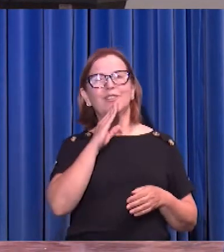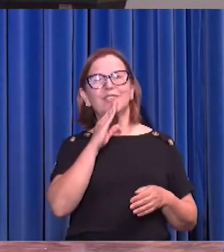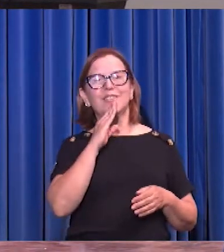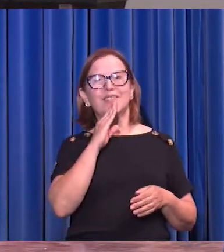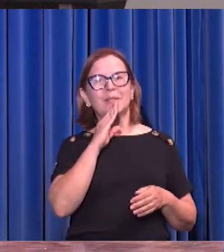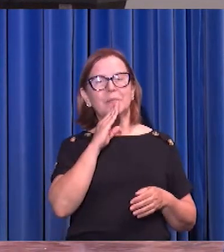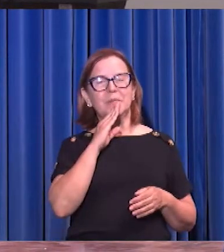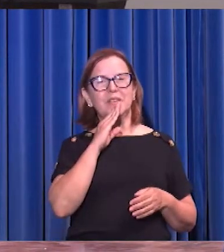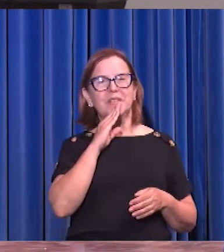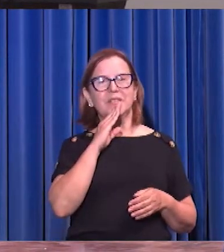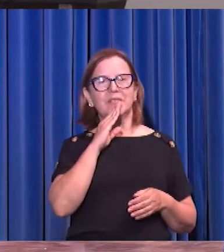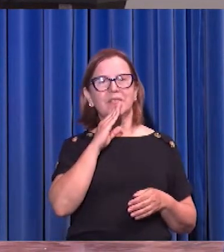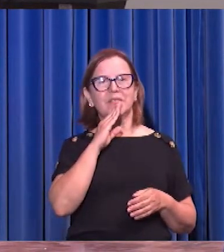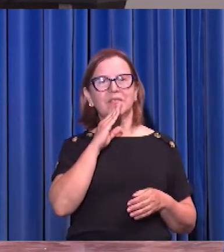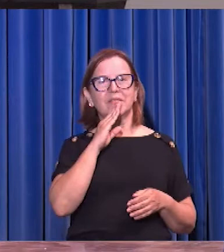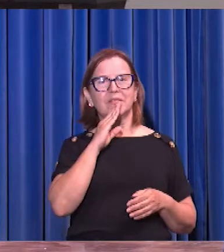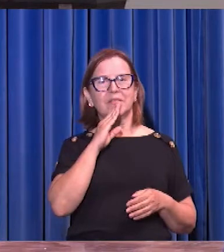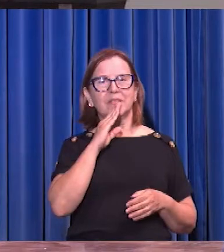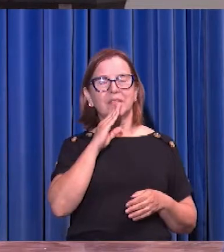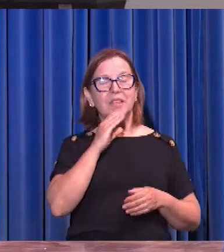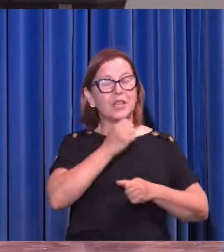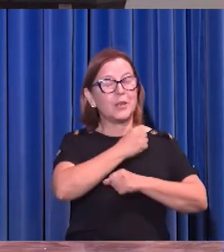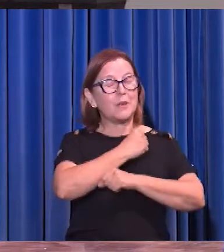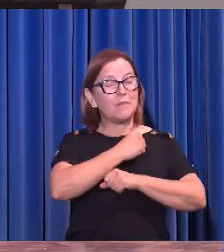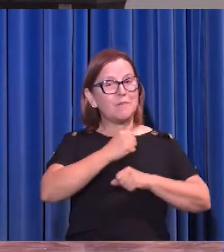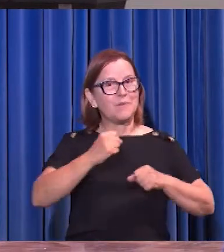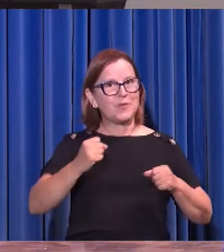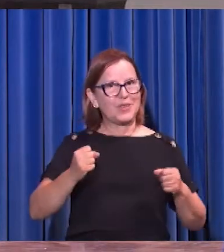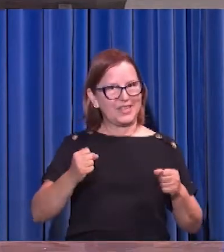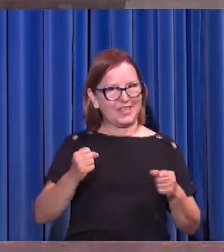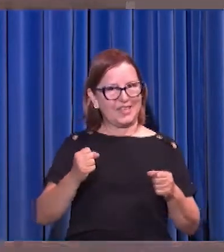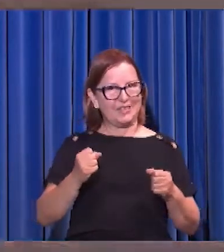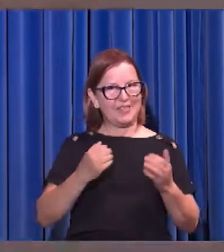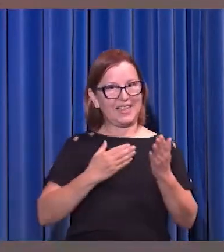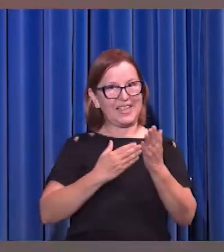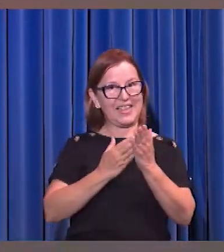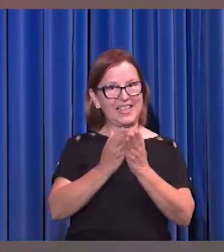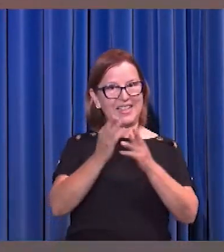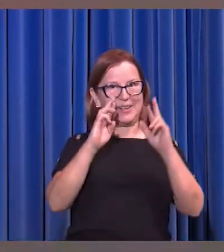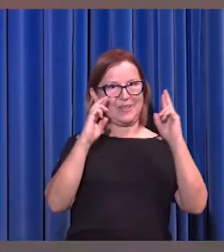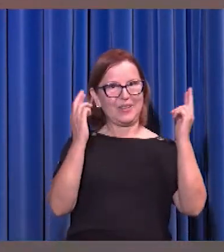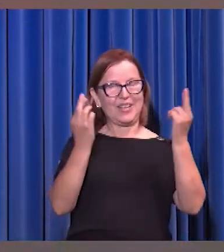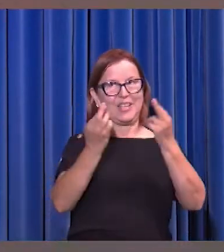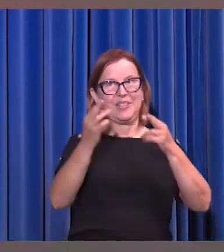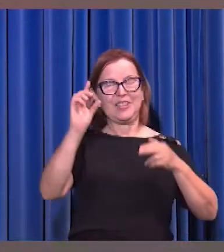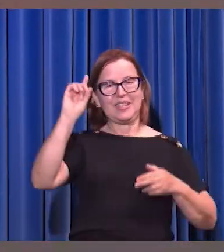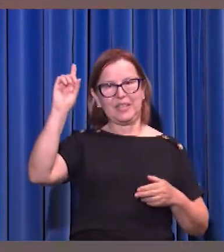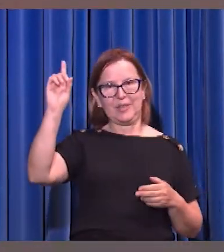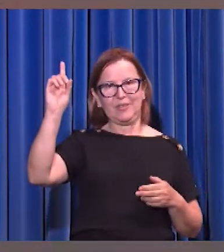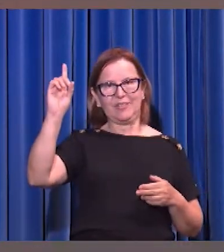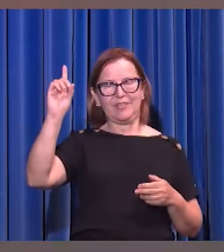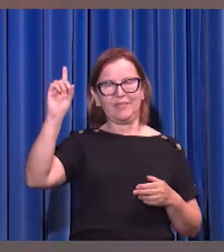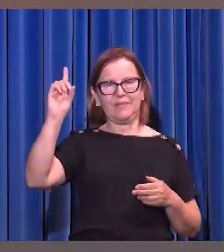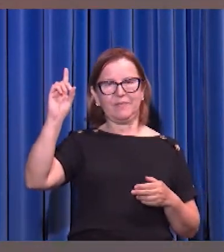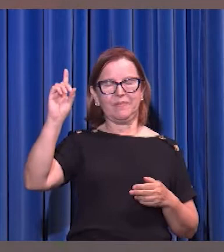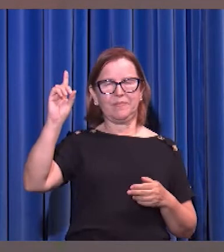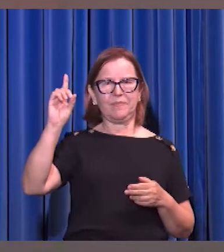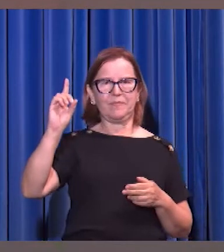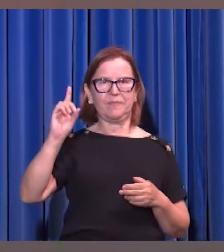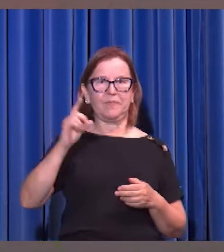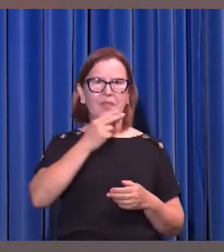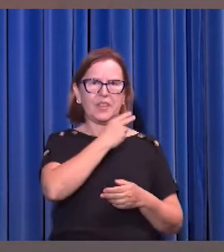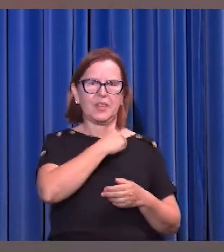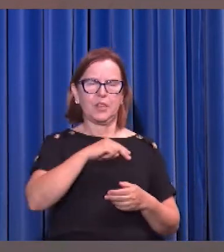entrar no reino de Deus. O título que ele tinha de membro do Sinédrio, como